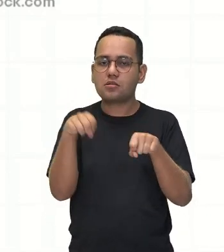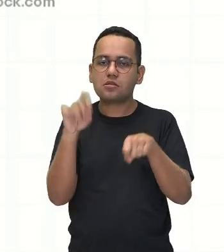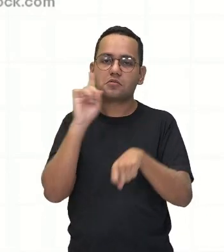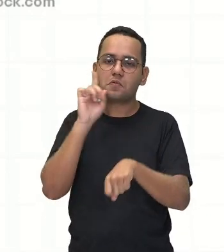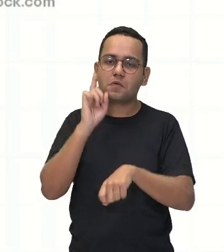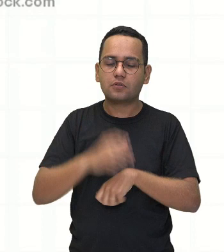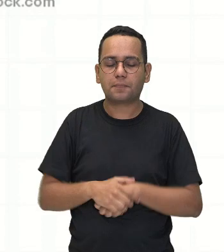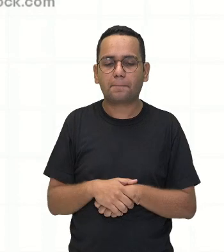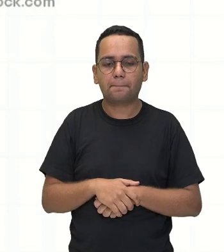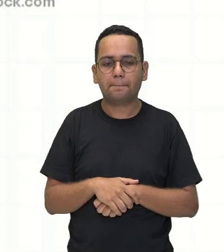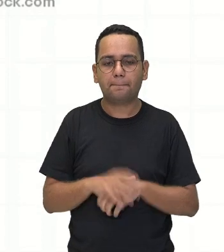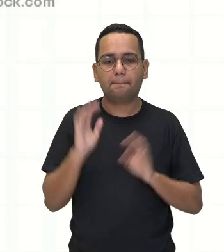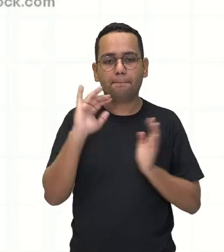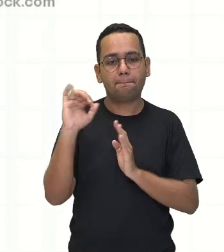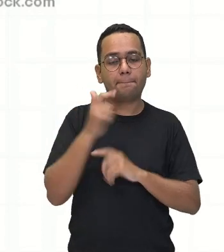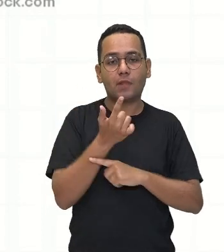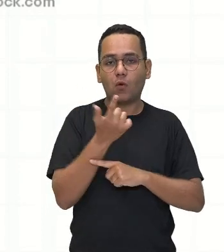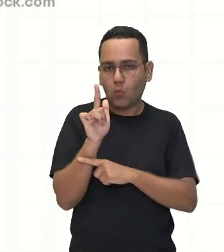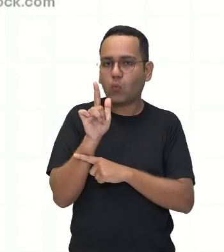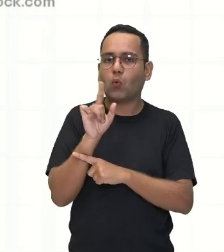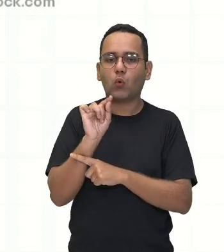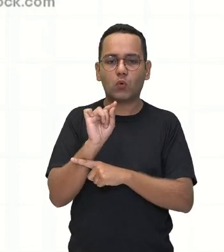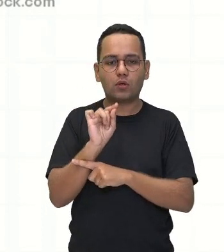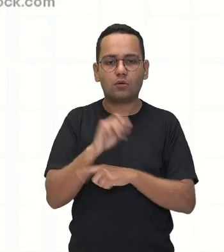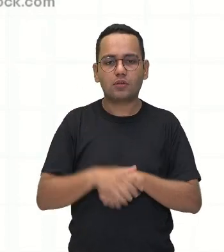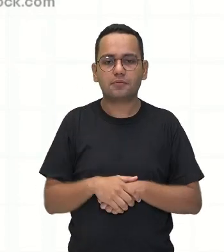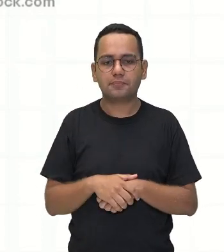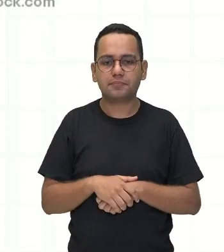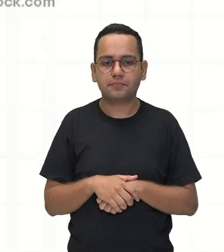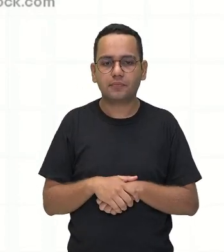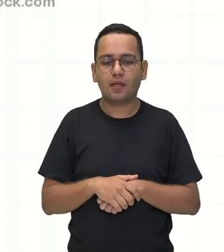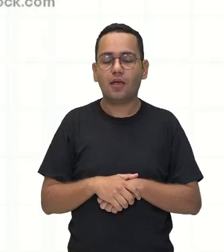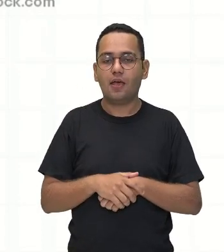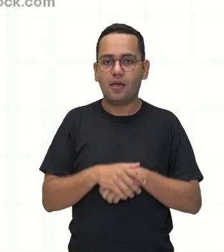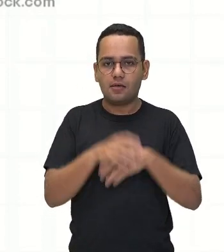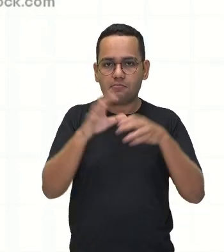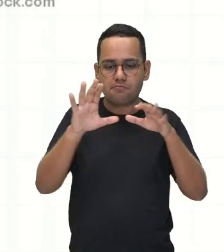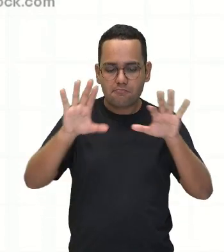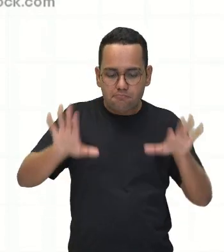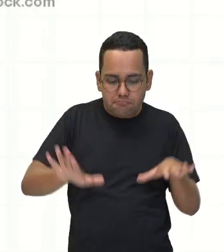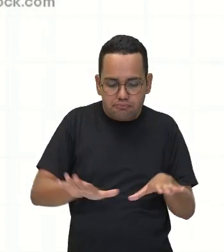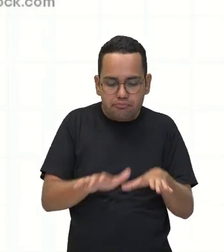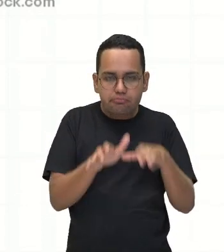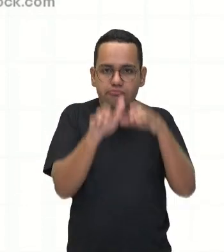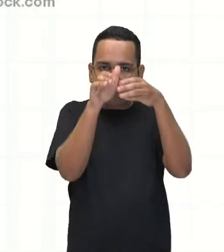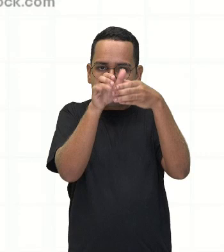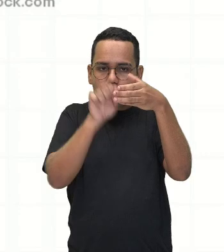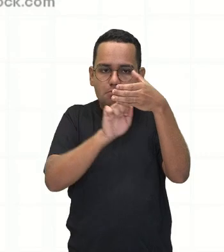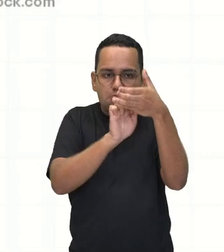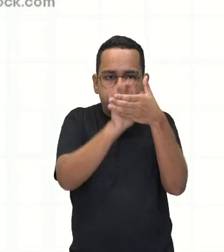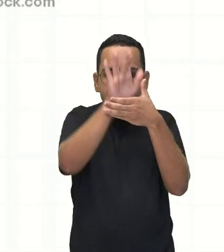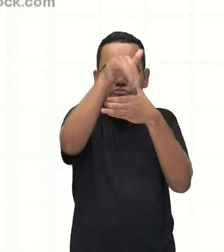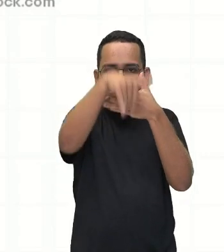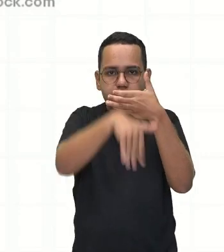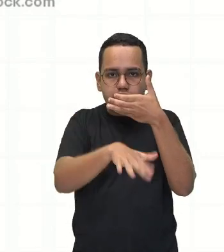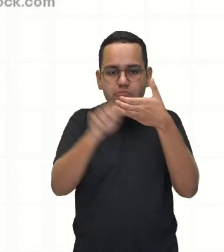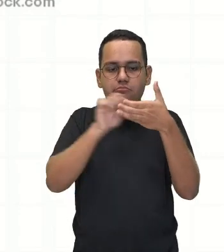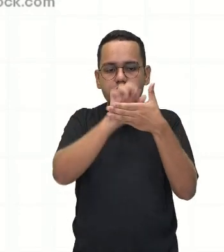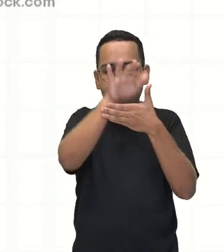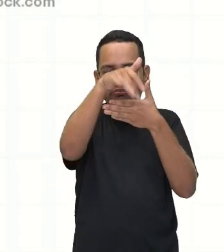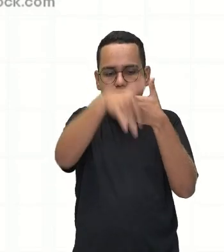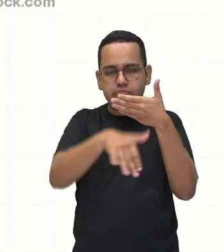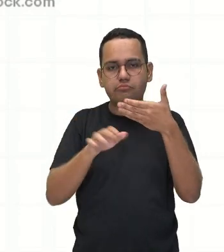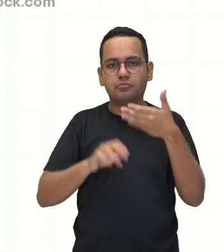outro fator são as atividades vulcânicas. Olha, essas atividades vulcânicas também lançam